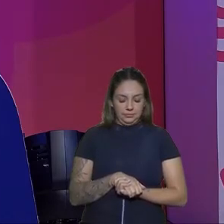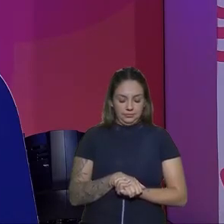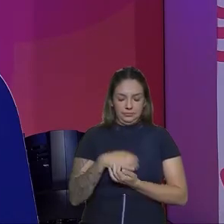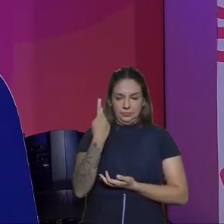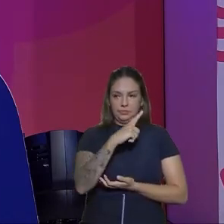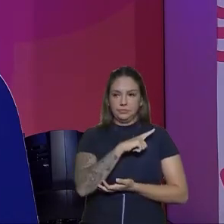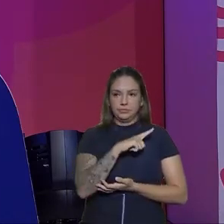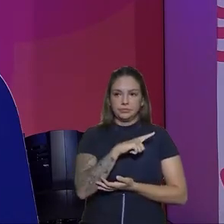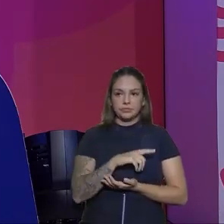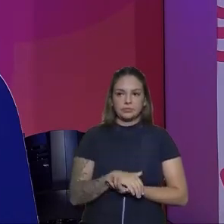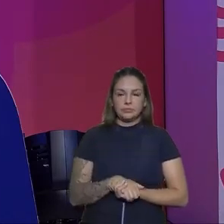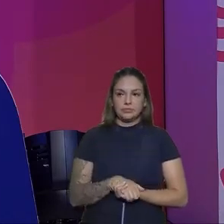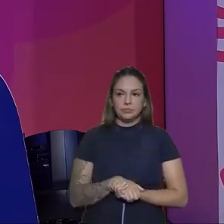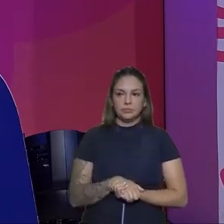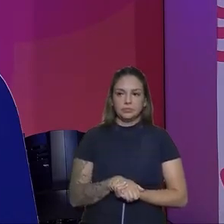nós temos,